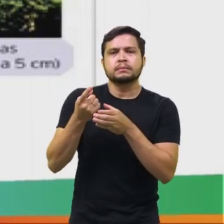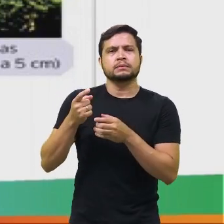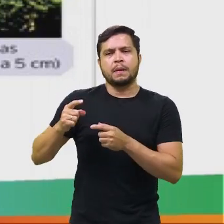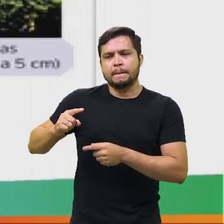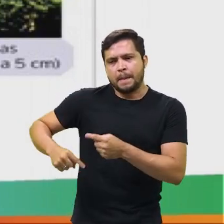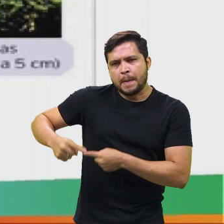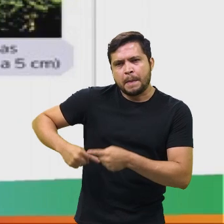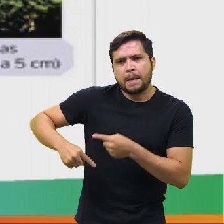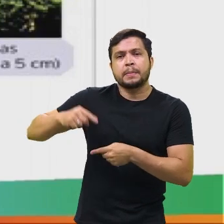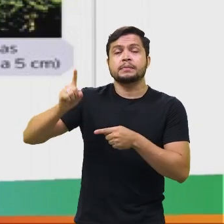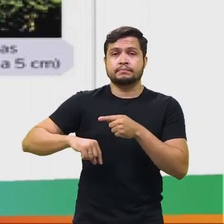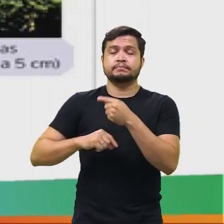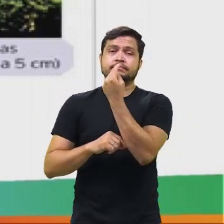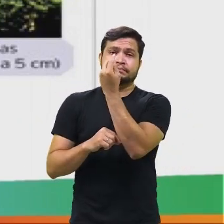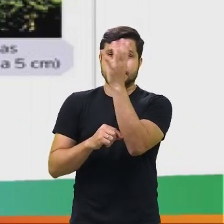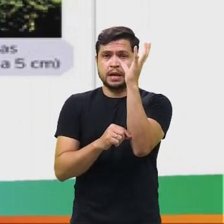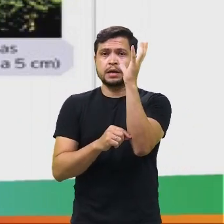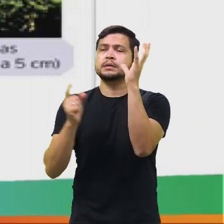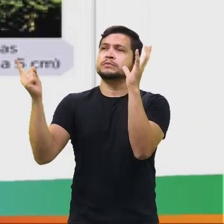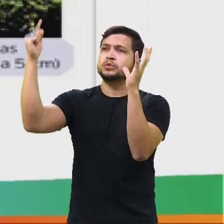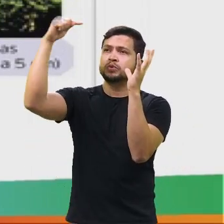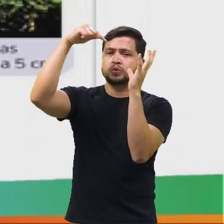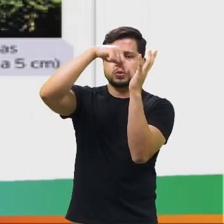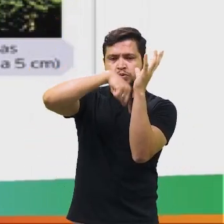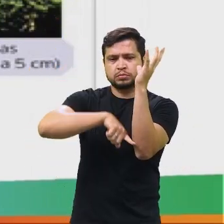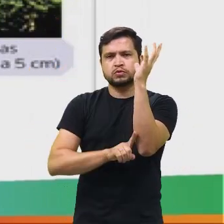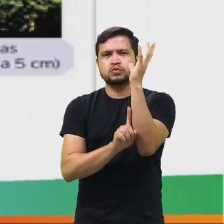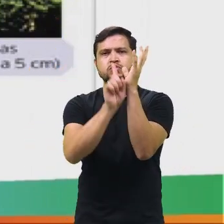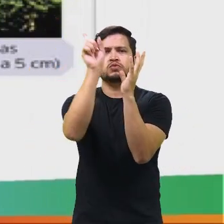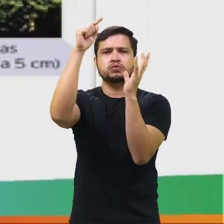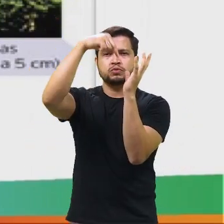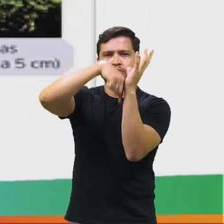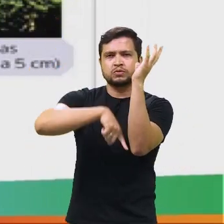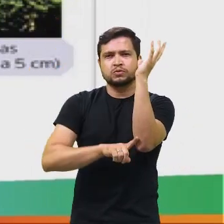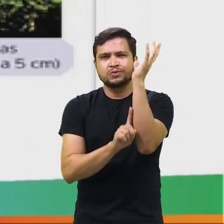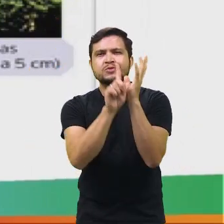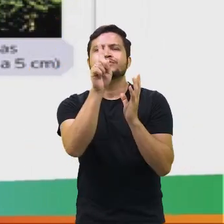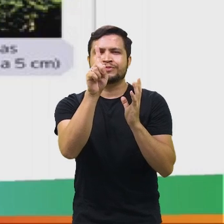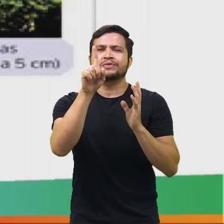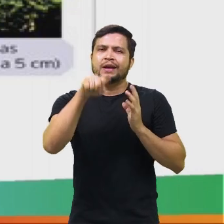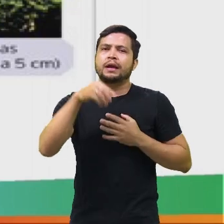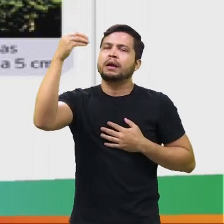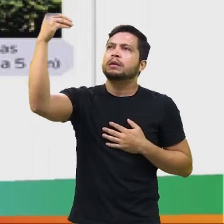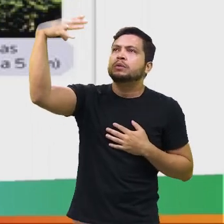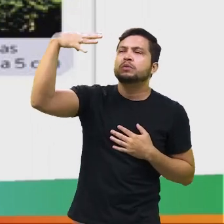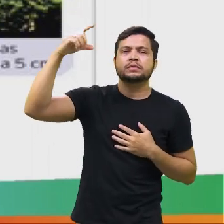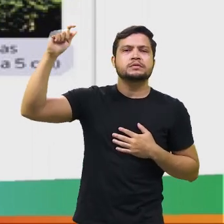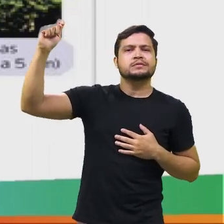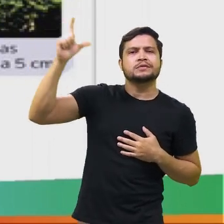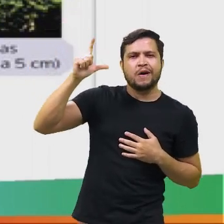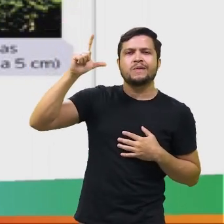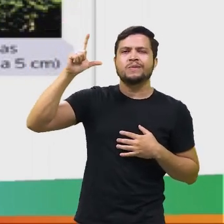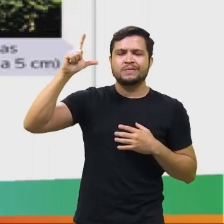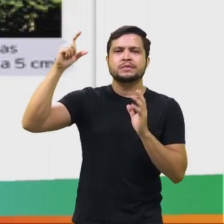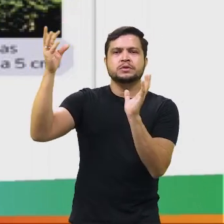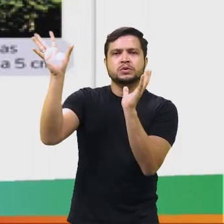metabolismo, através da fotossíntese, né? Convertendo aí a luz solar e outros elementos em carboidratos. E a gente